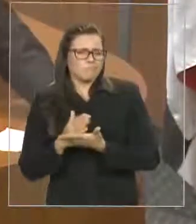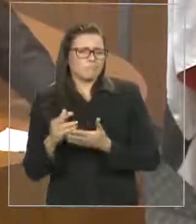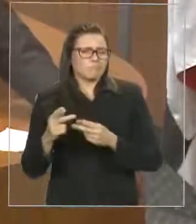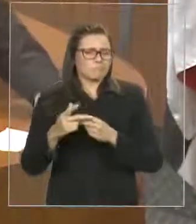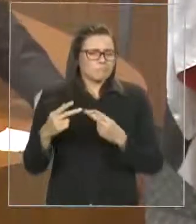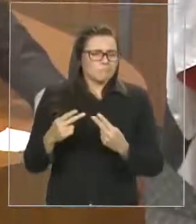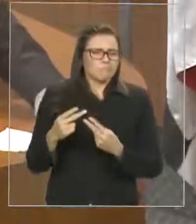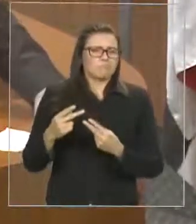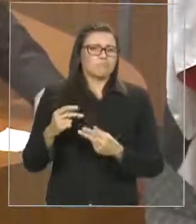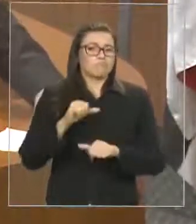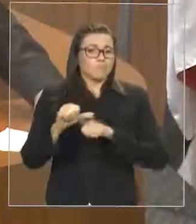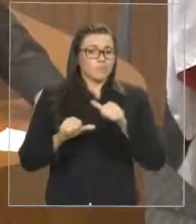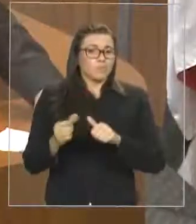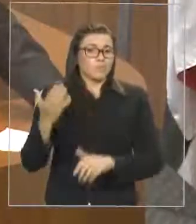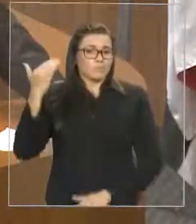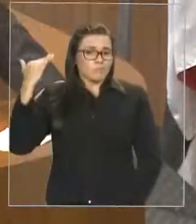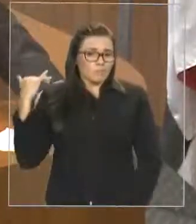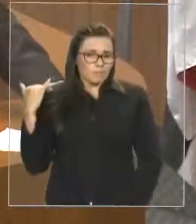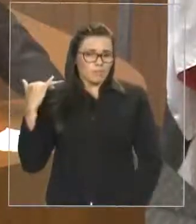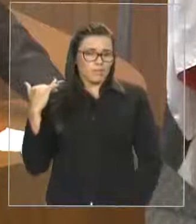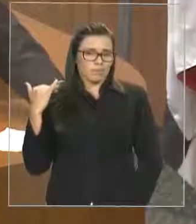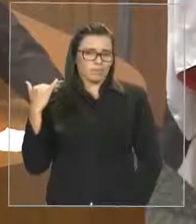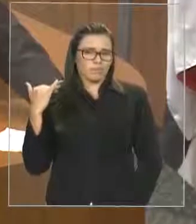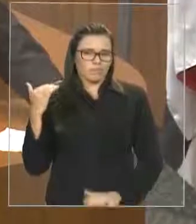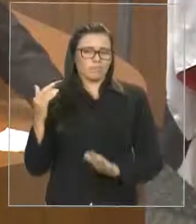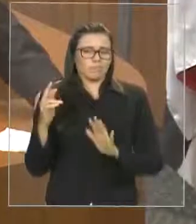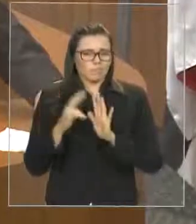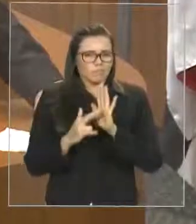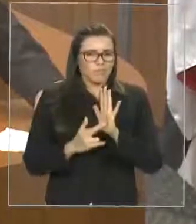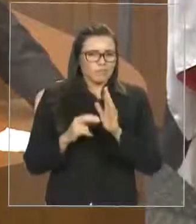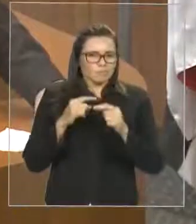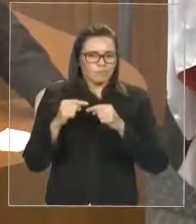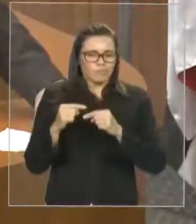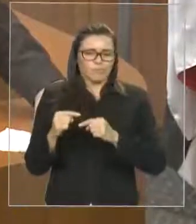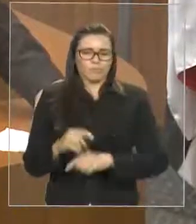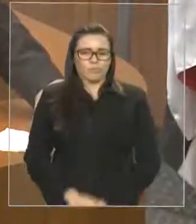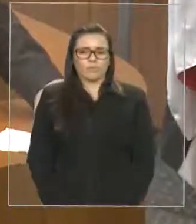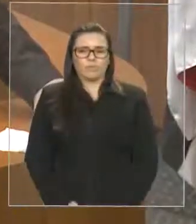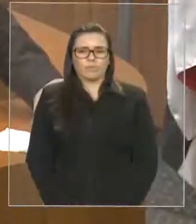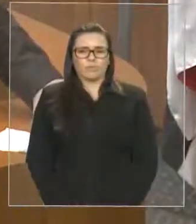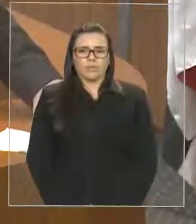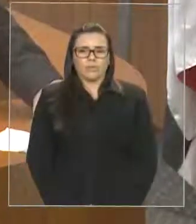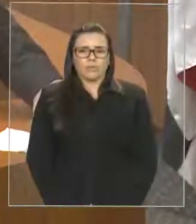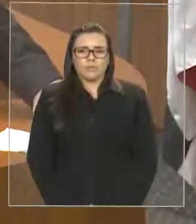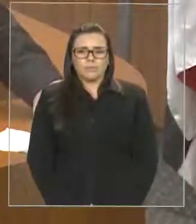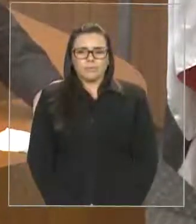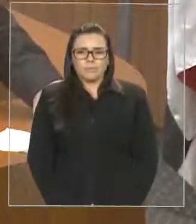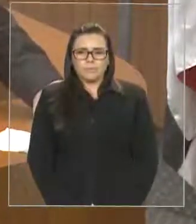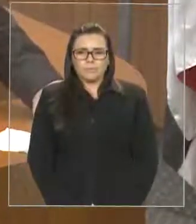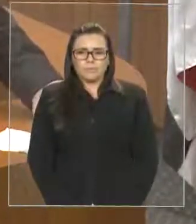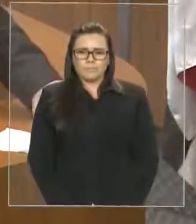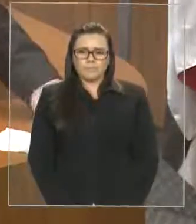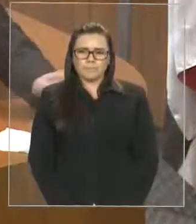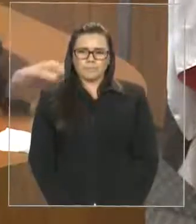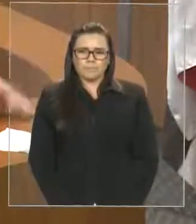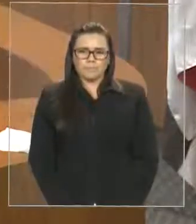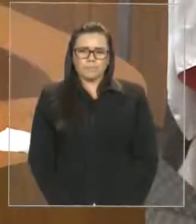espero que aconteça por parte da discussão. Deputado Eduardo, se possível, me conceda uma parte. Conceda uma parte, deputado Rafael